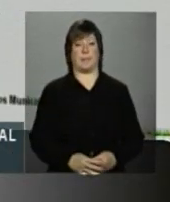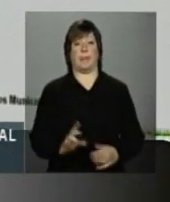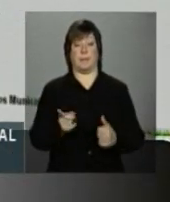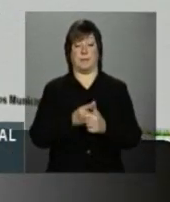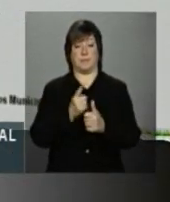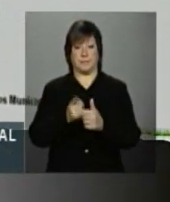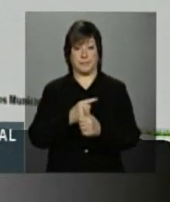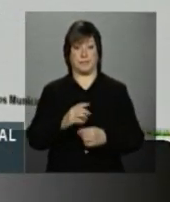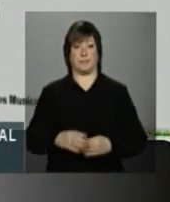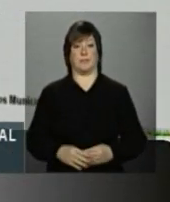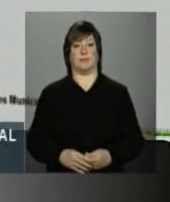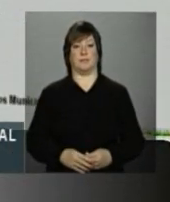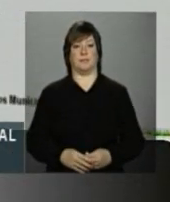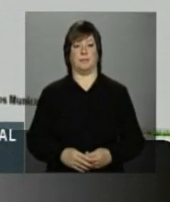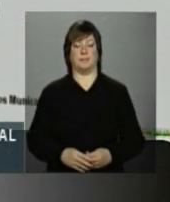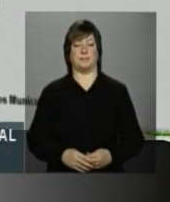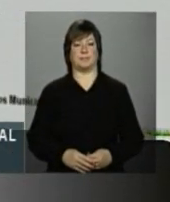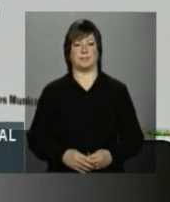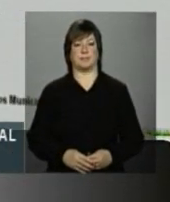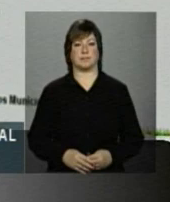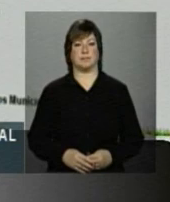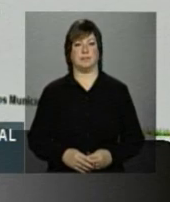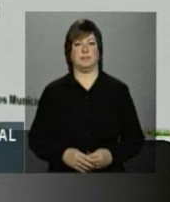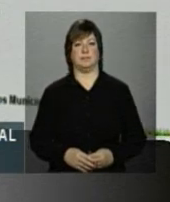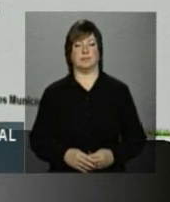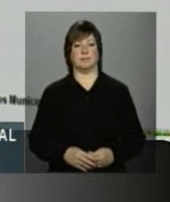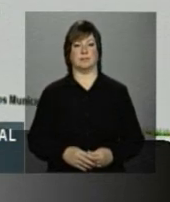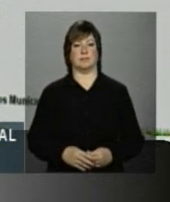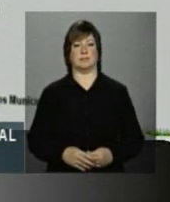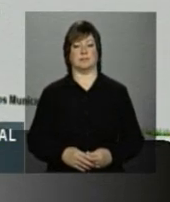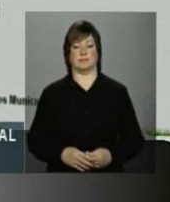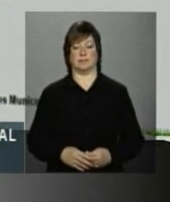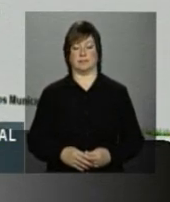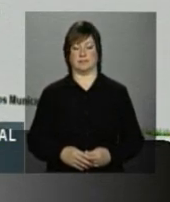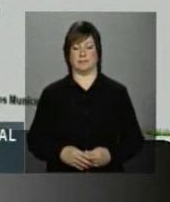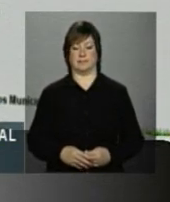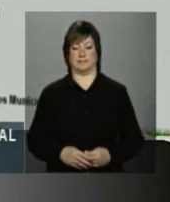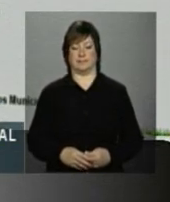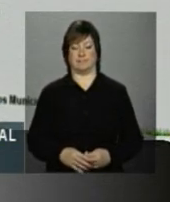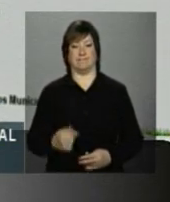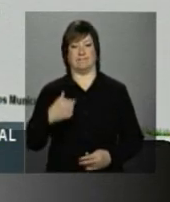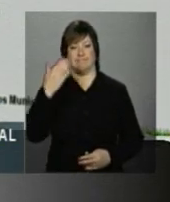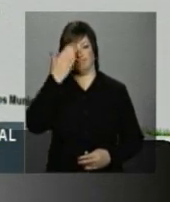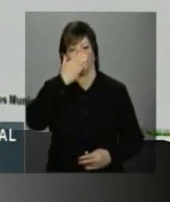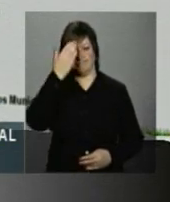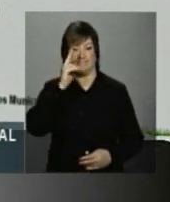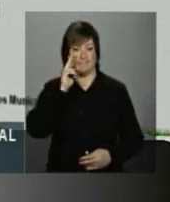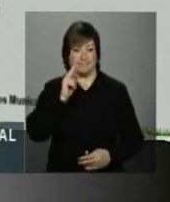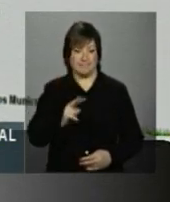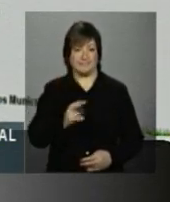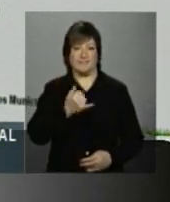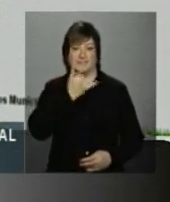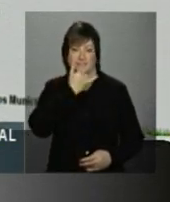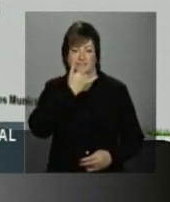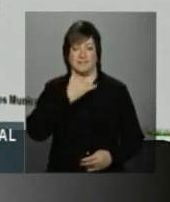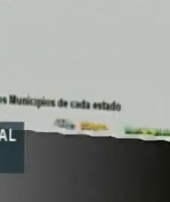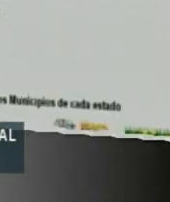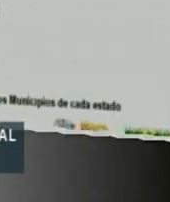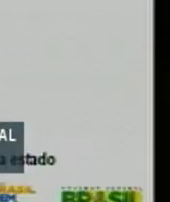o primeiro deles e a gente não tá enxergando nada Socorro deixa eu ficar ali